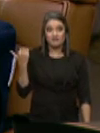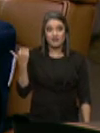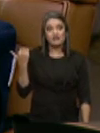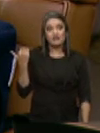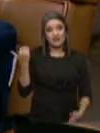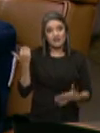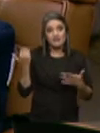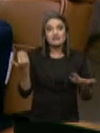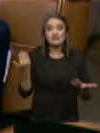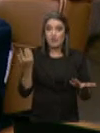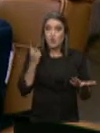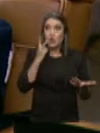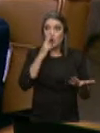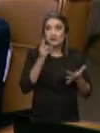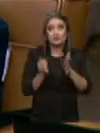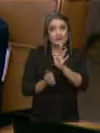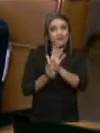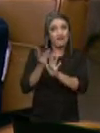possivelmente se perderão.